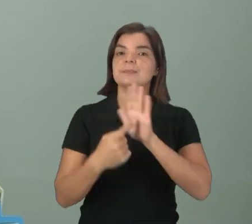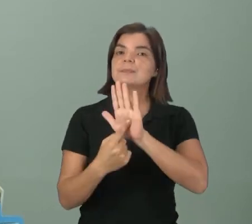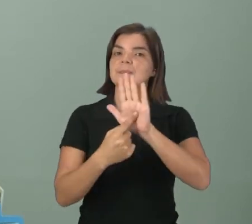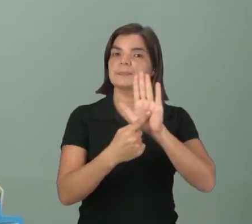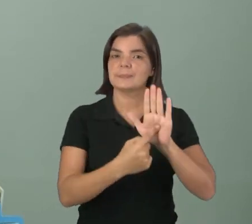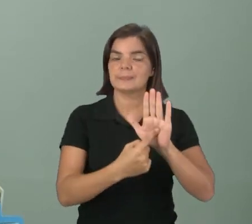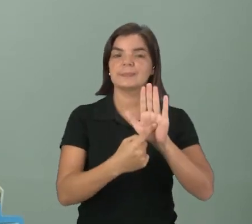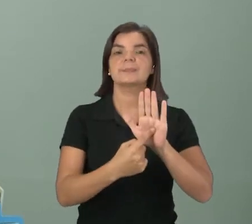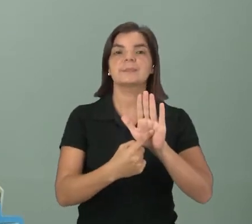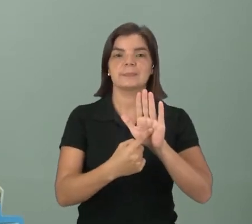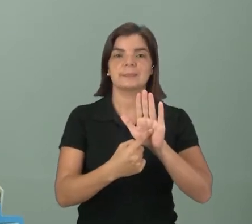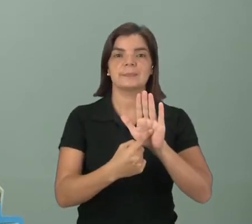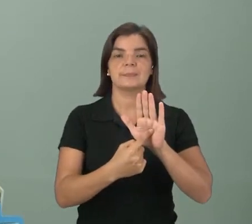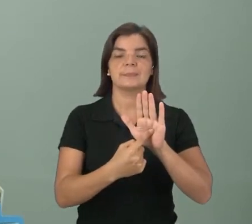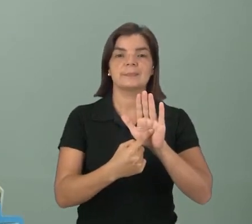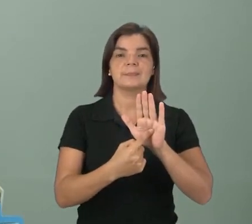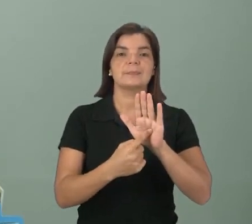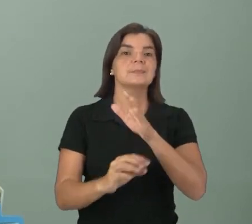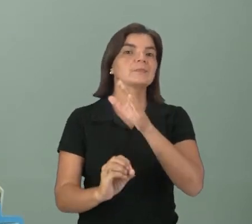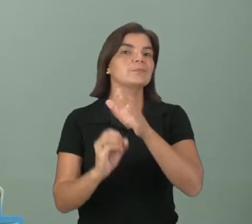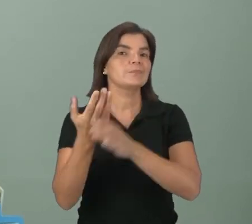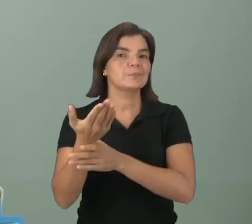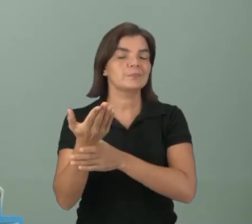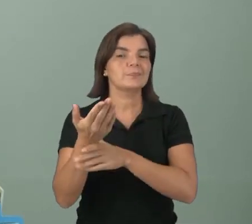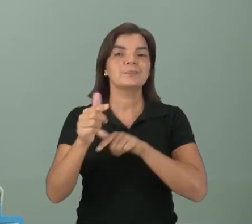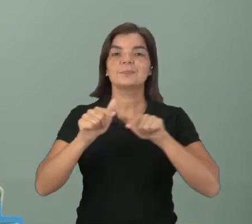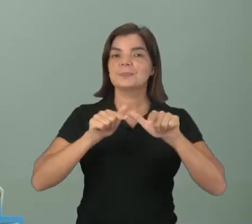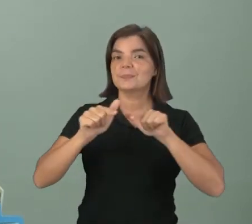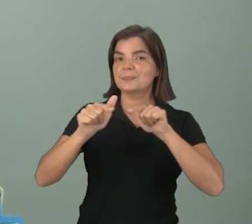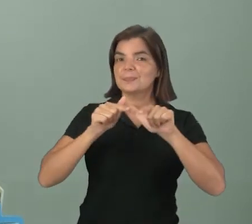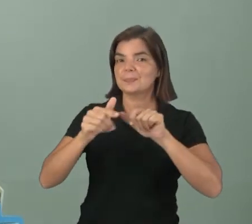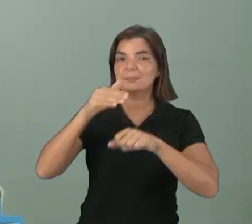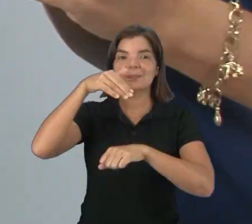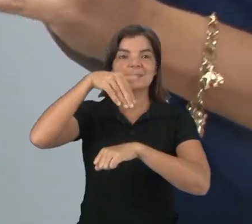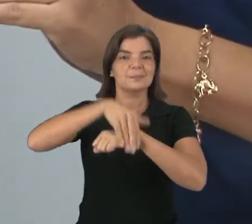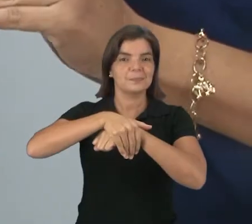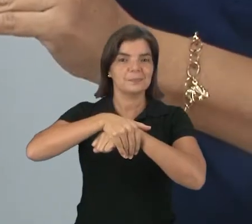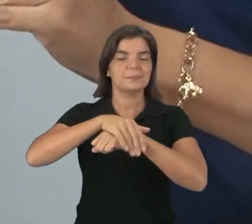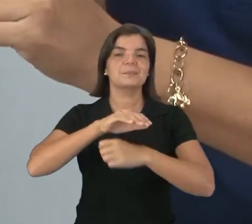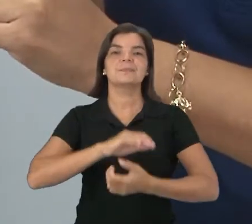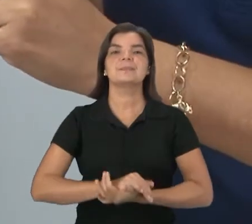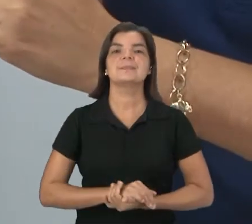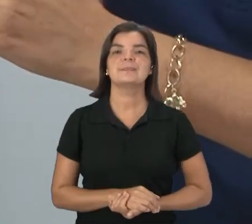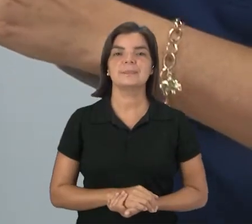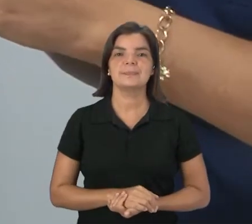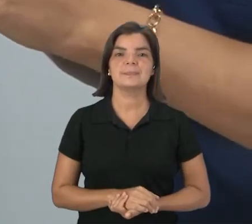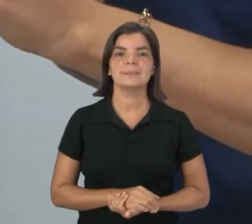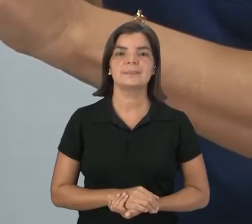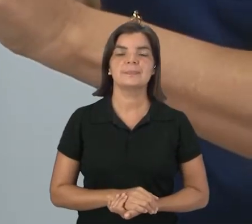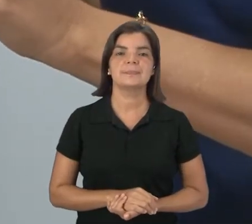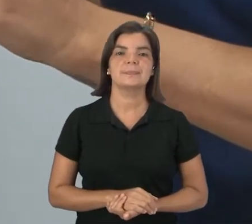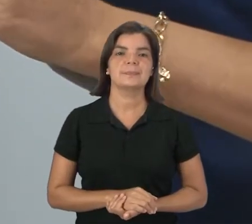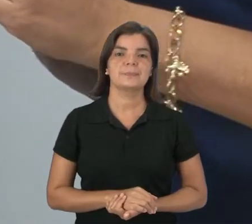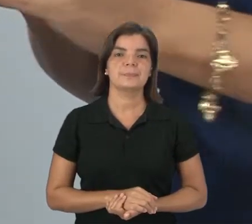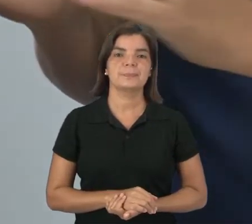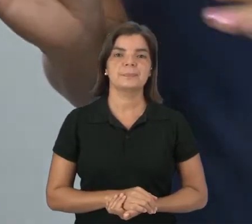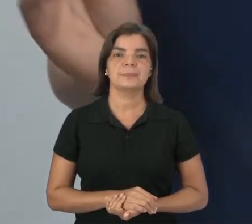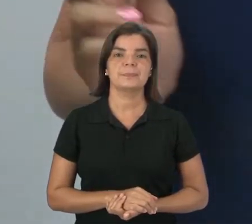essa representação que ele está realizando a sua atividade no período noturno certo